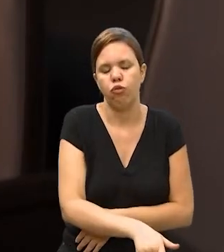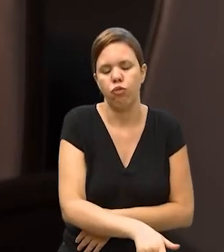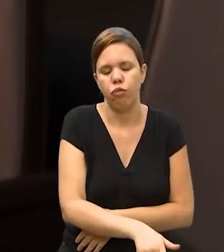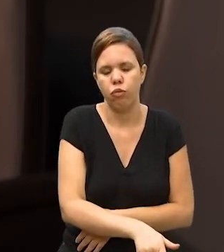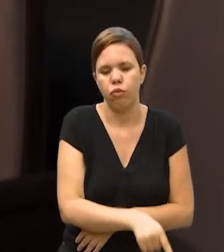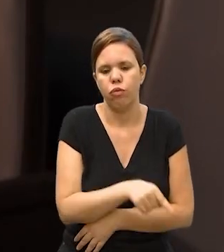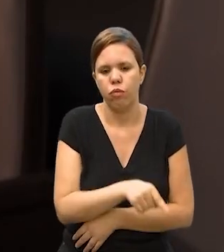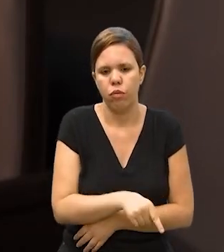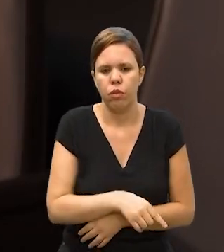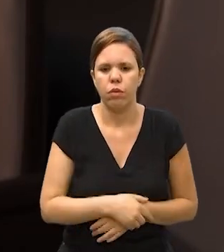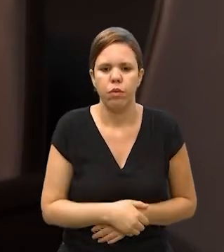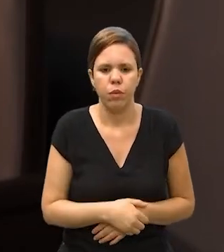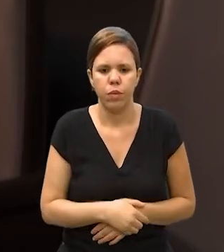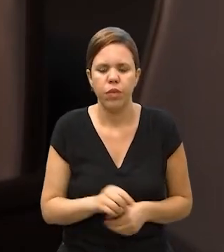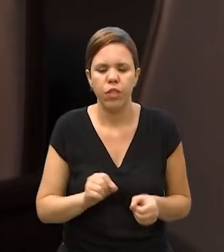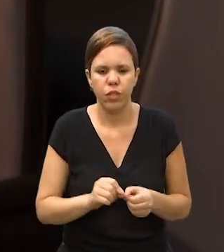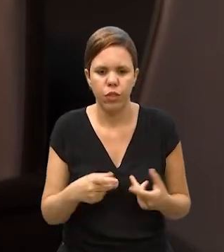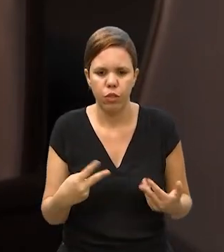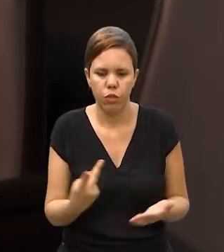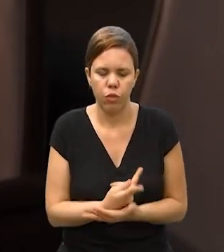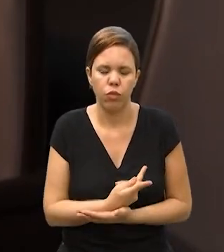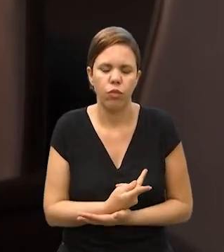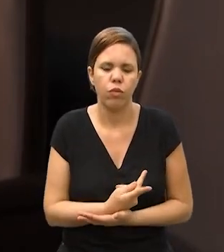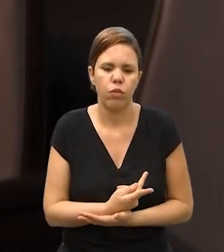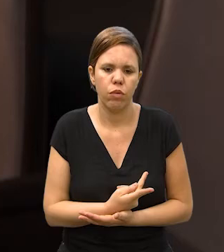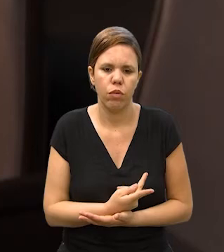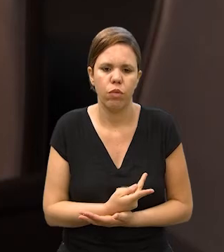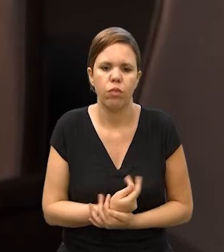realmente faz esse tipo de